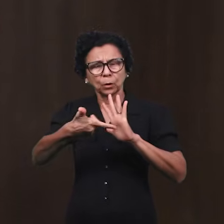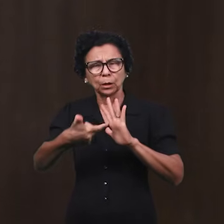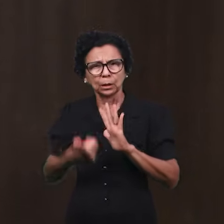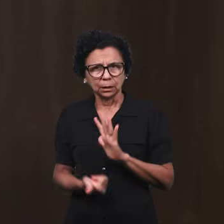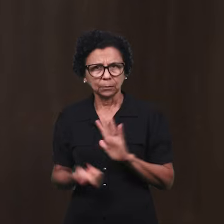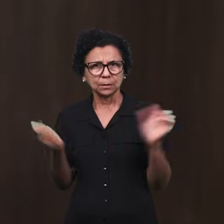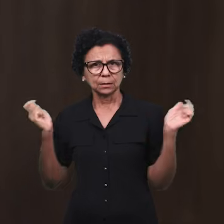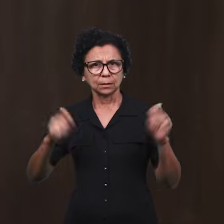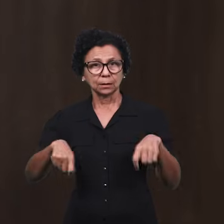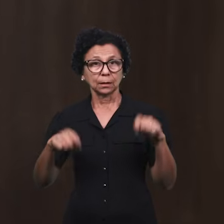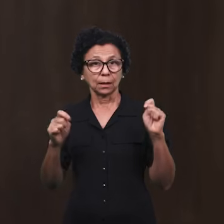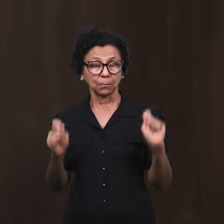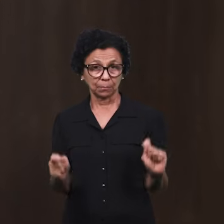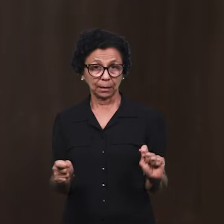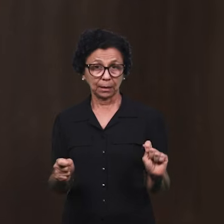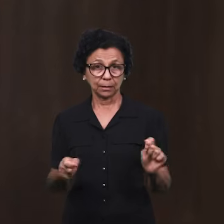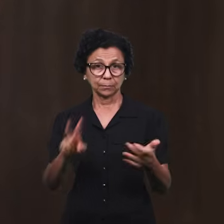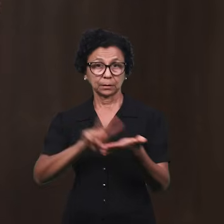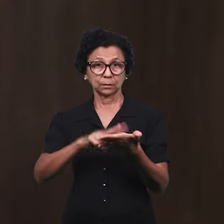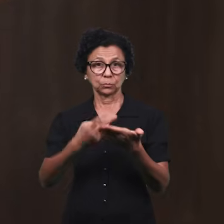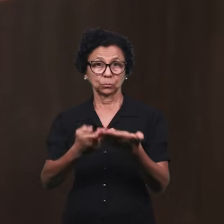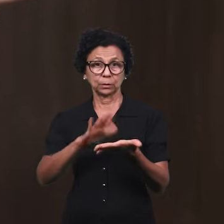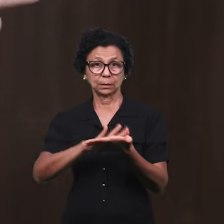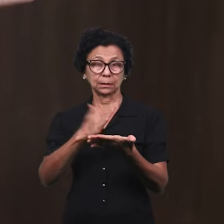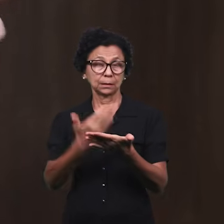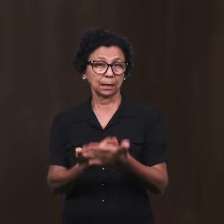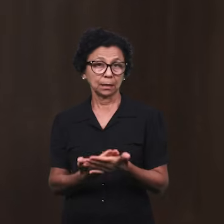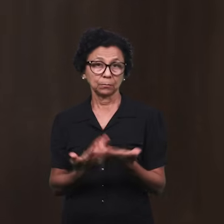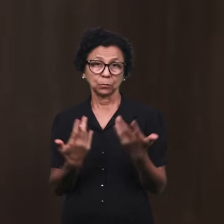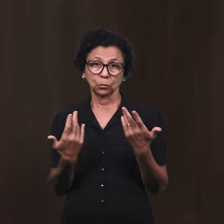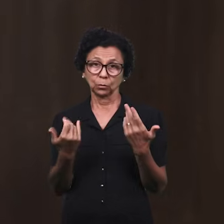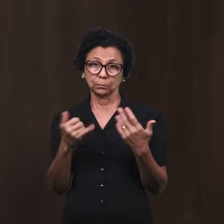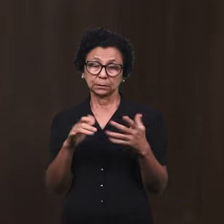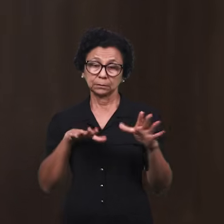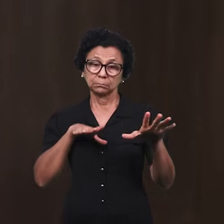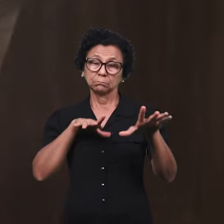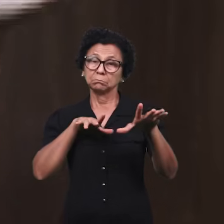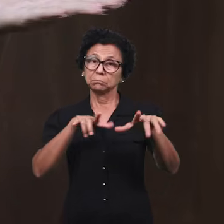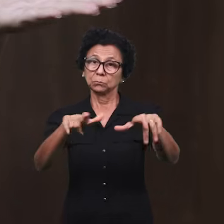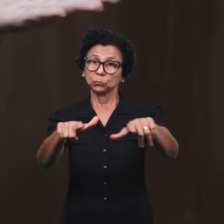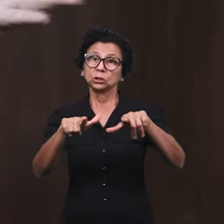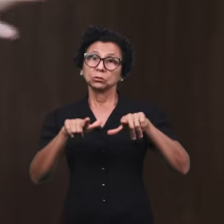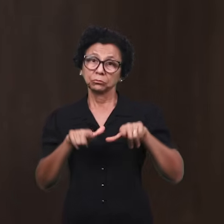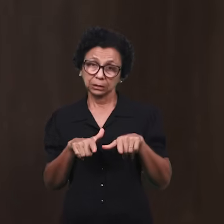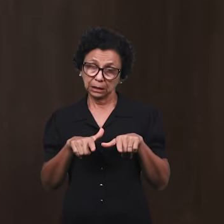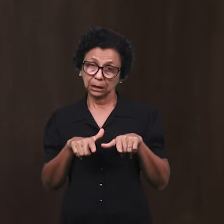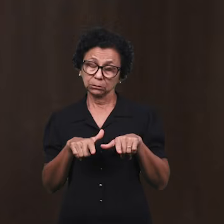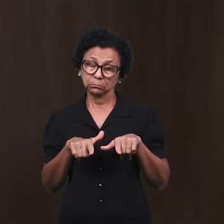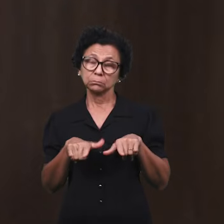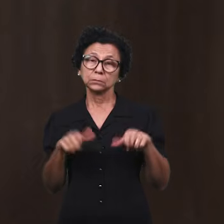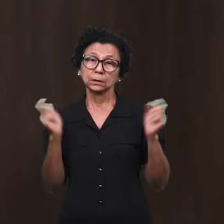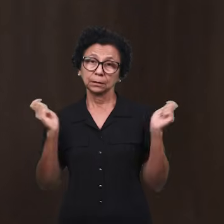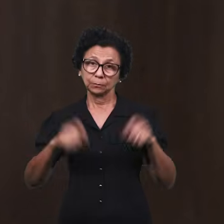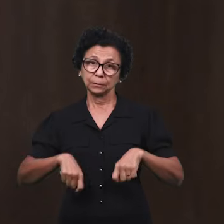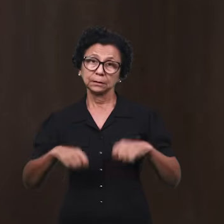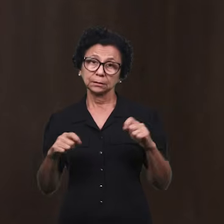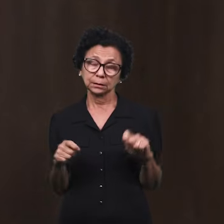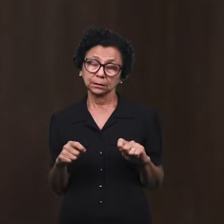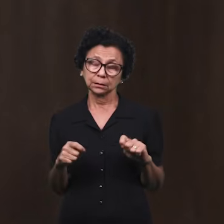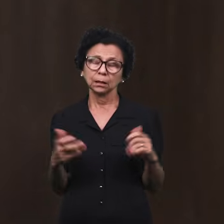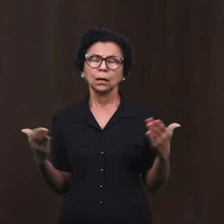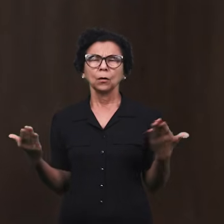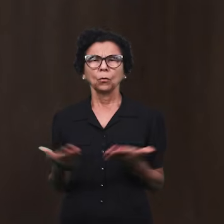e intérprete, como se fosse uma certificação que você pode ser um tradutor e intérprete. E hoje também tem cursos técnicos que a pessoa ela vai fazendo e